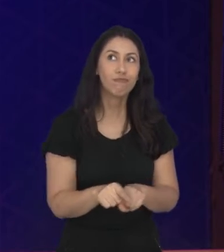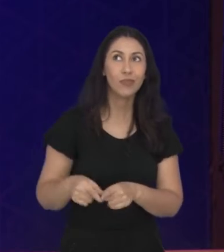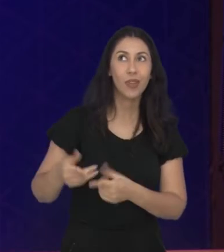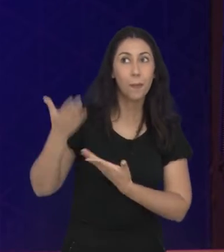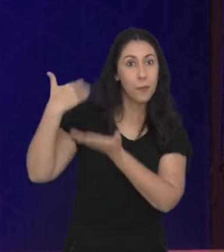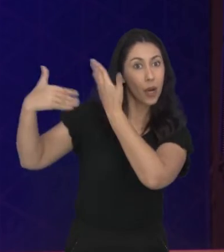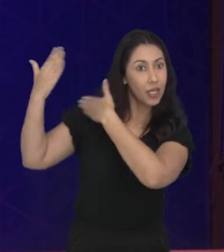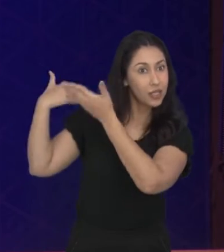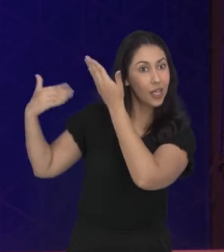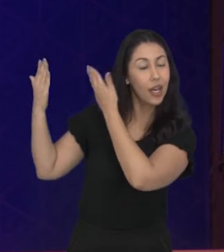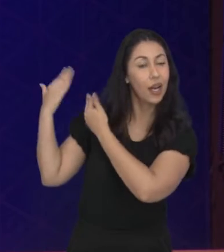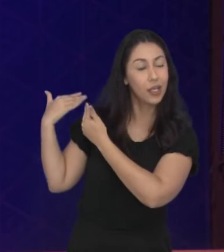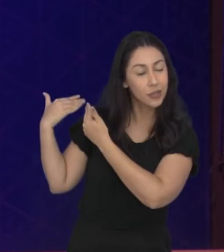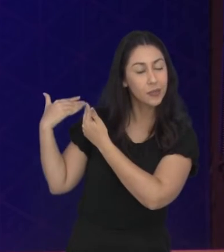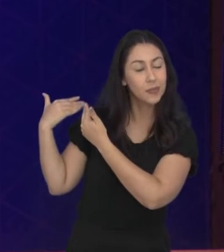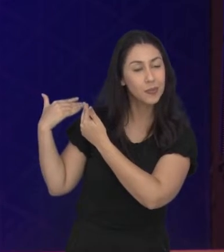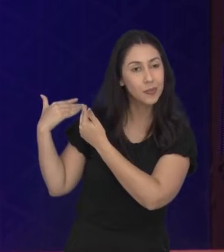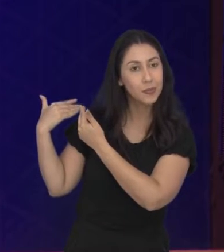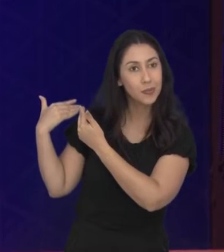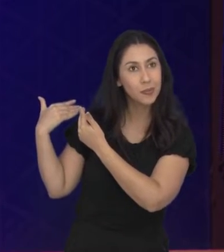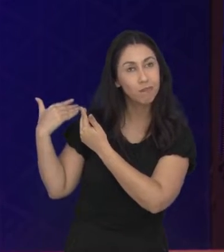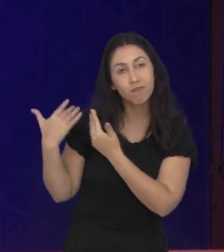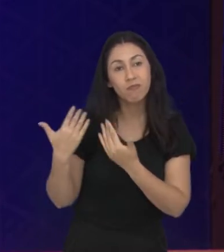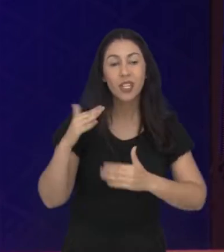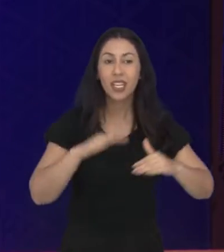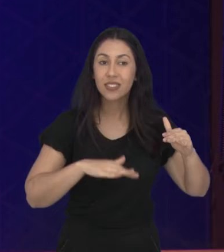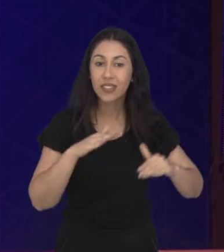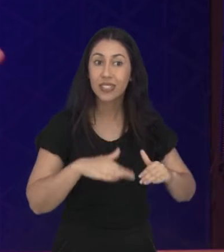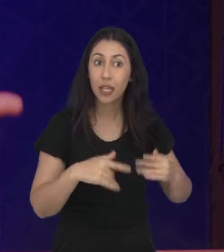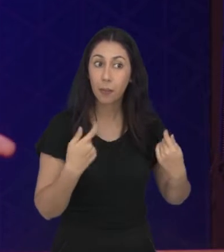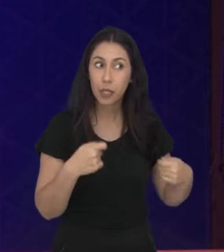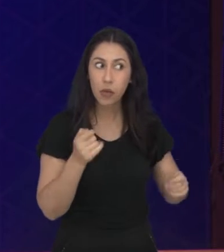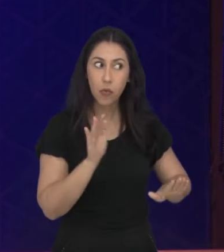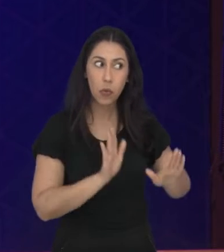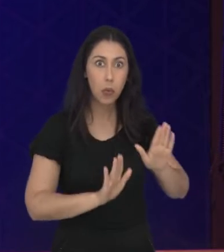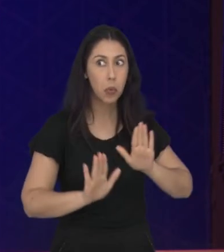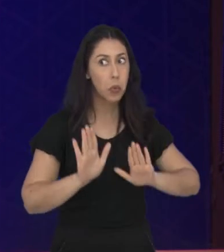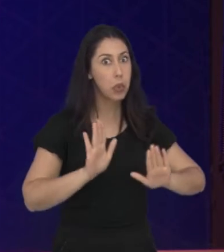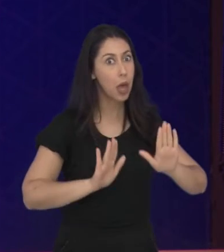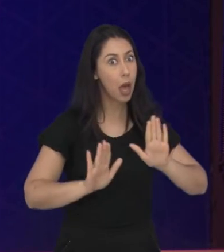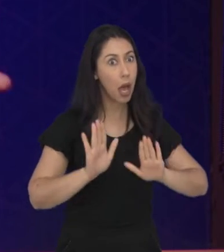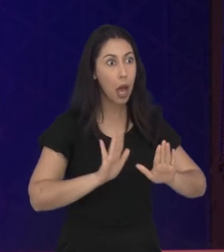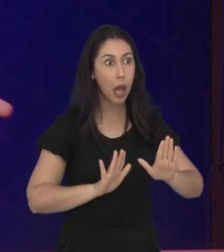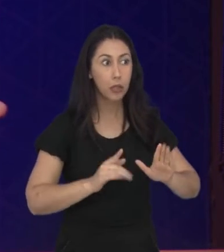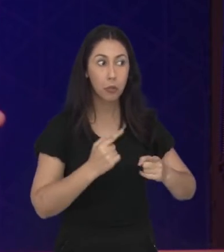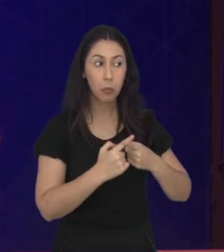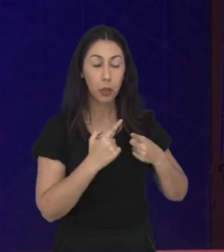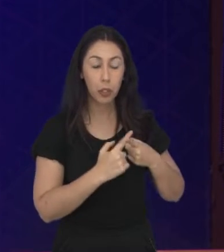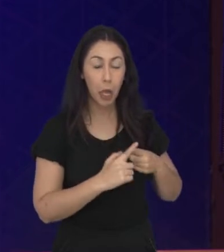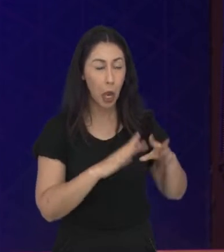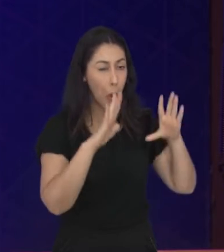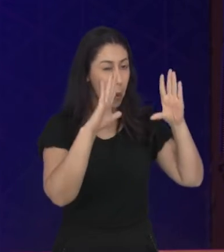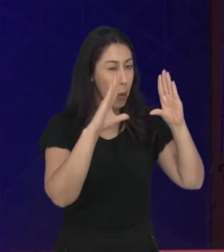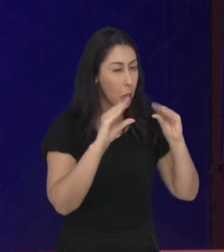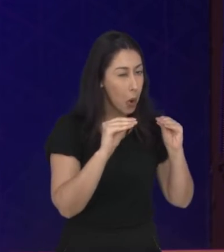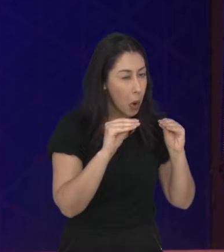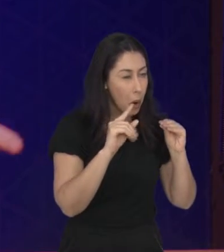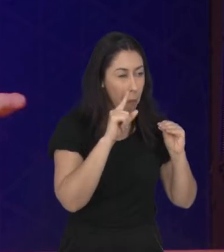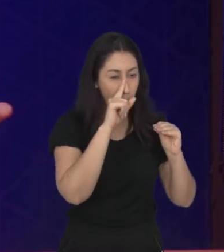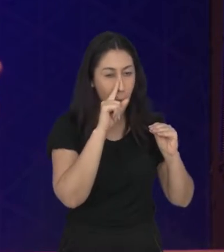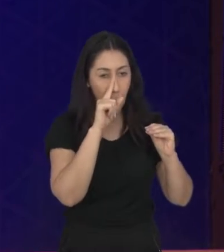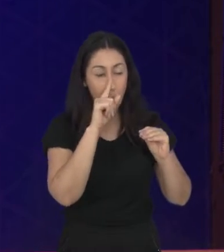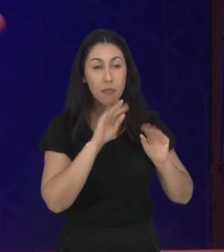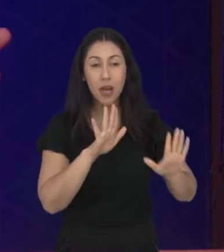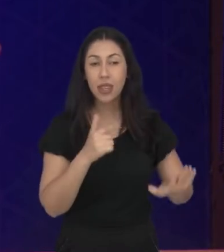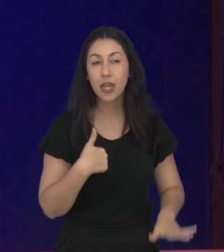nossos antepassados, né, que talvez tinham que tomar mais cuidado por lidar com predadores. E eu estava